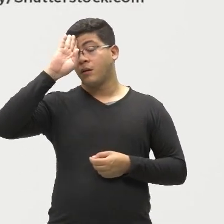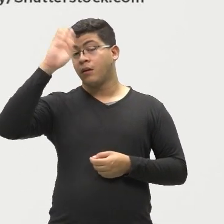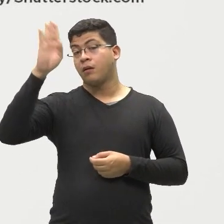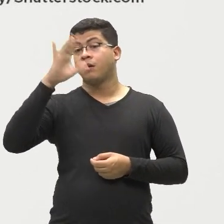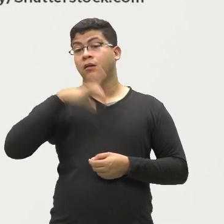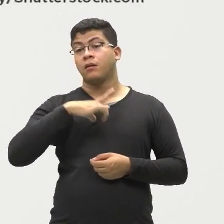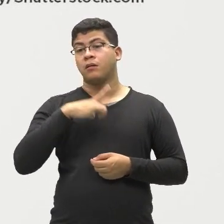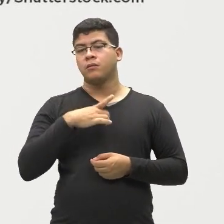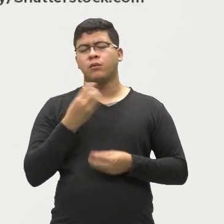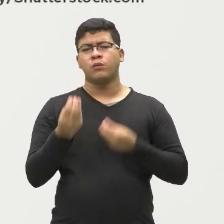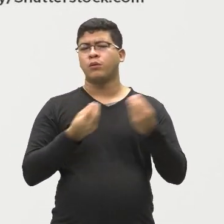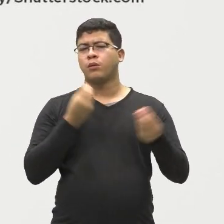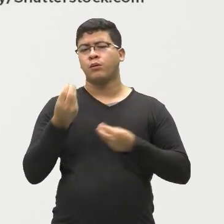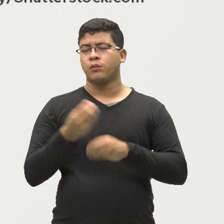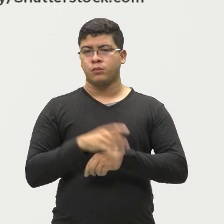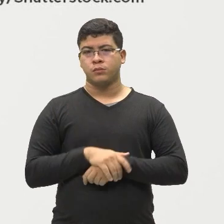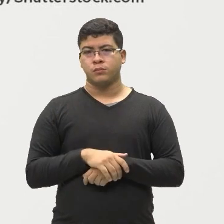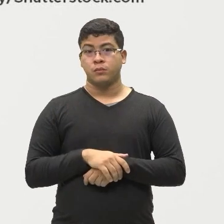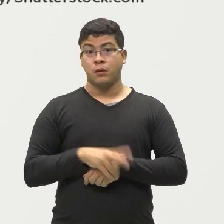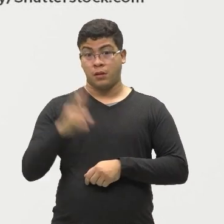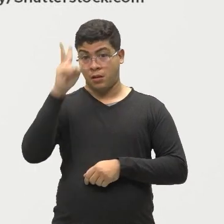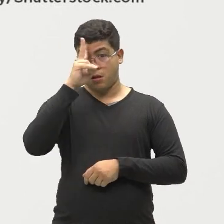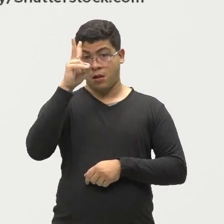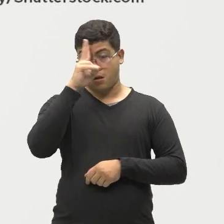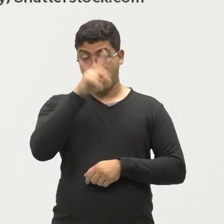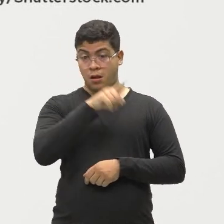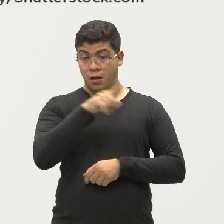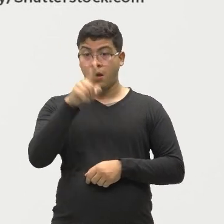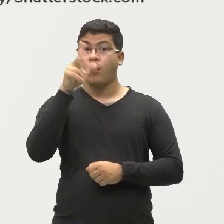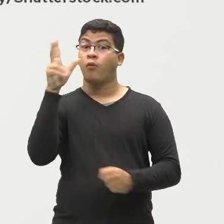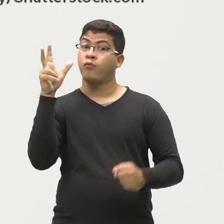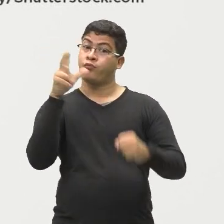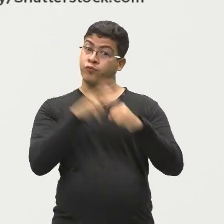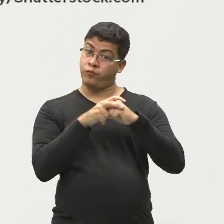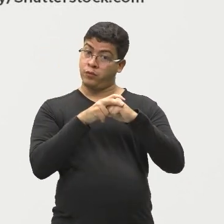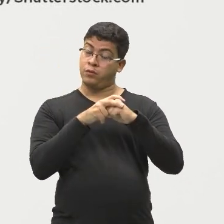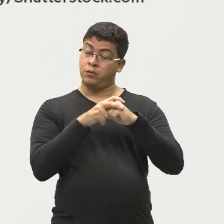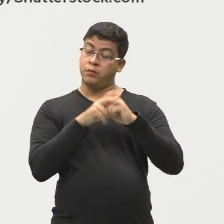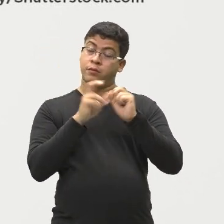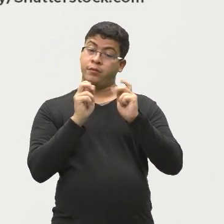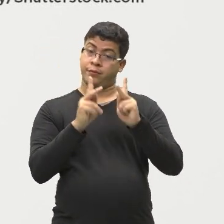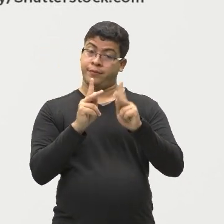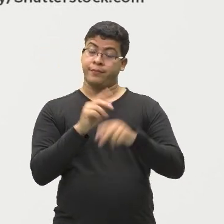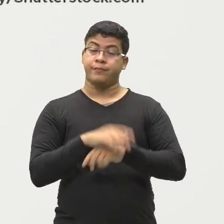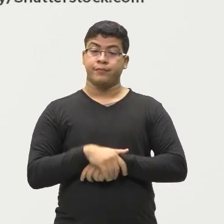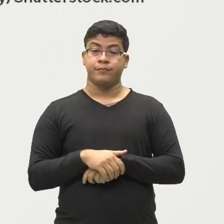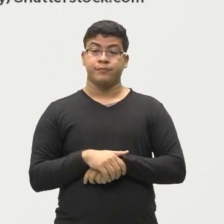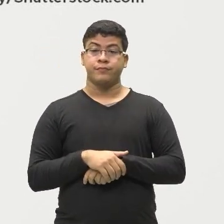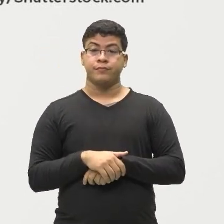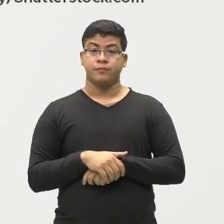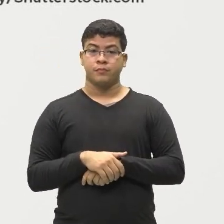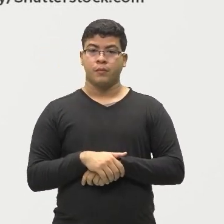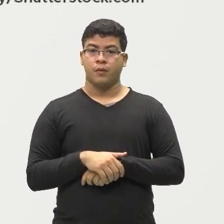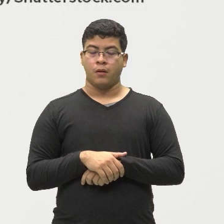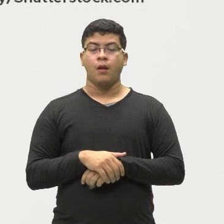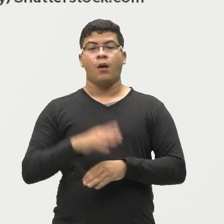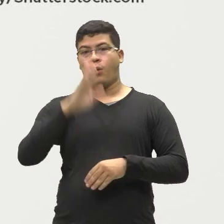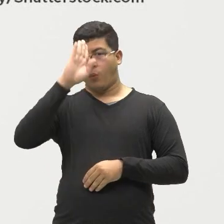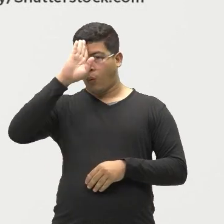contágio do sarampo, lembrando que ele é um vírus. O contágio dele é por contato